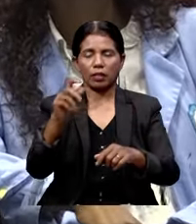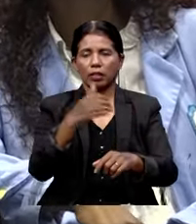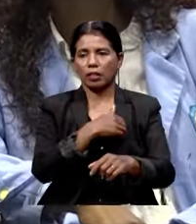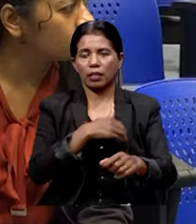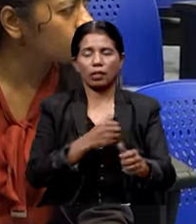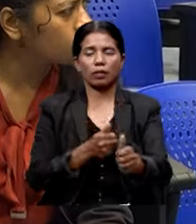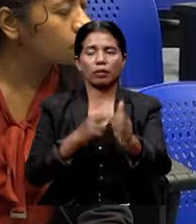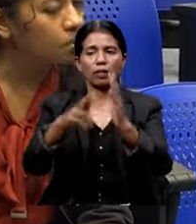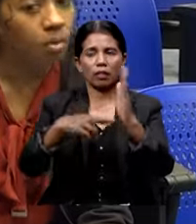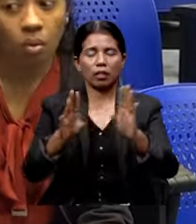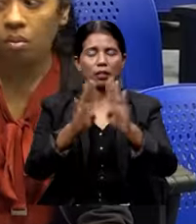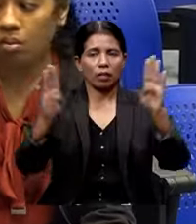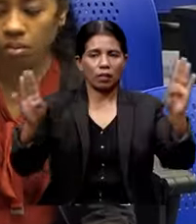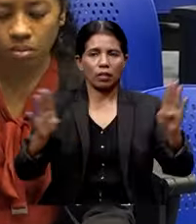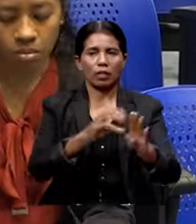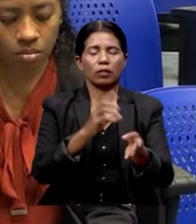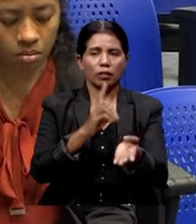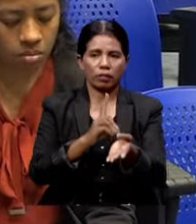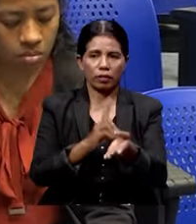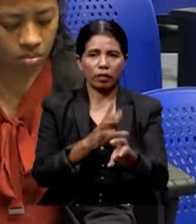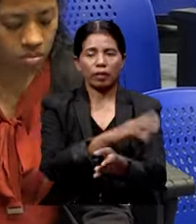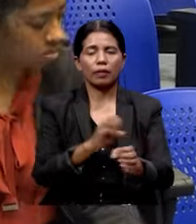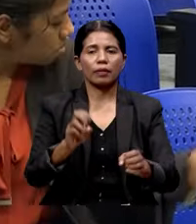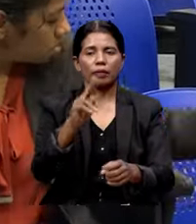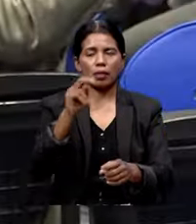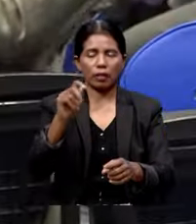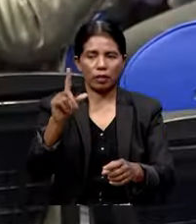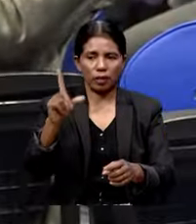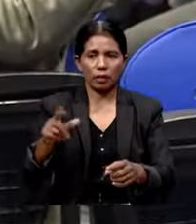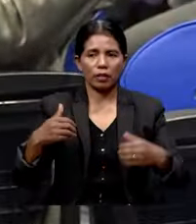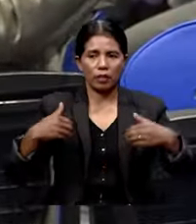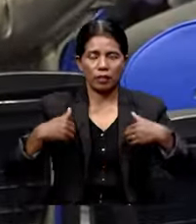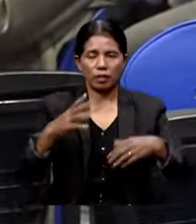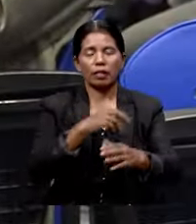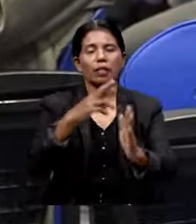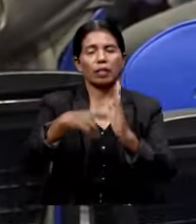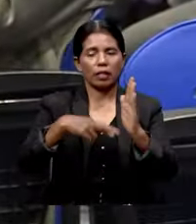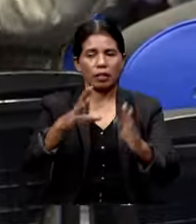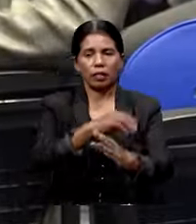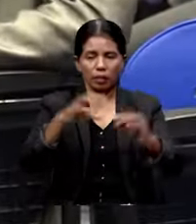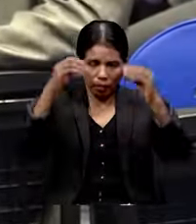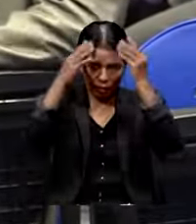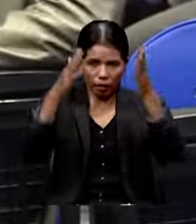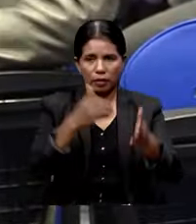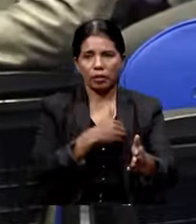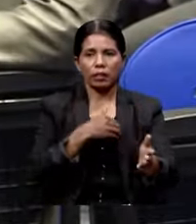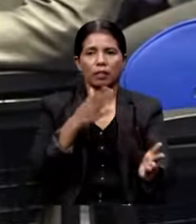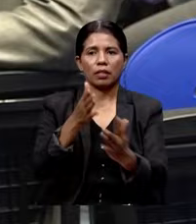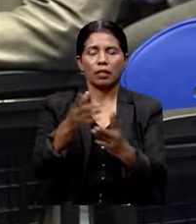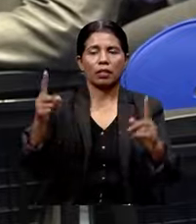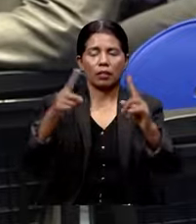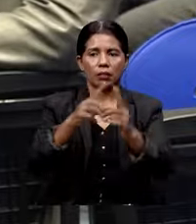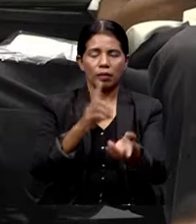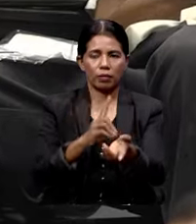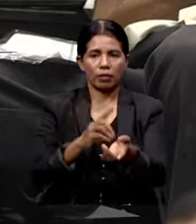preenche requisito a turlo que tem curso de doutoramento, no Unitele MOS e a de 13 carreira professor, no MOS se dá associado para